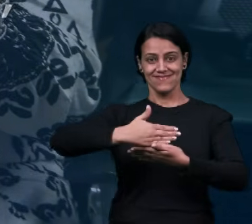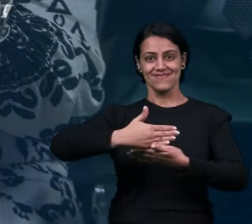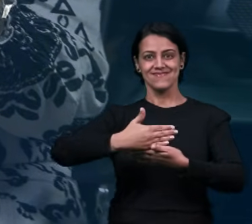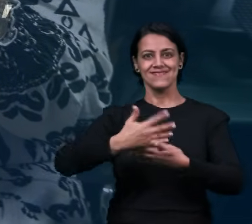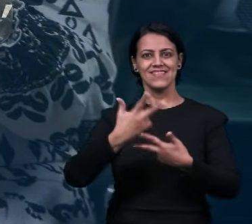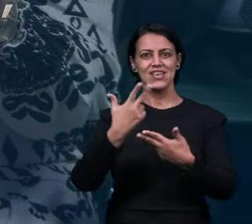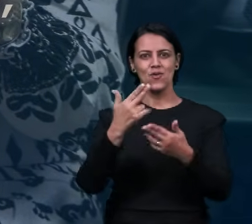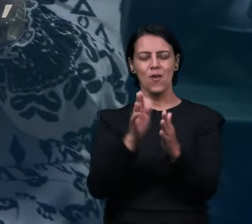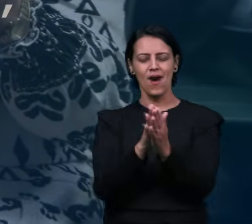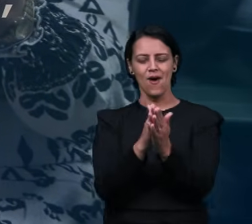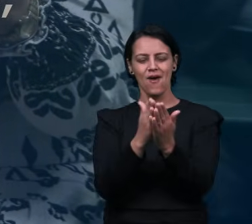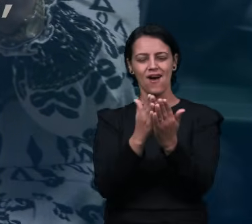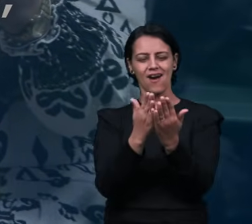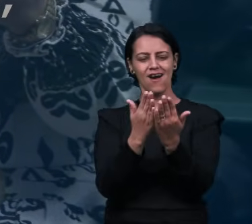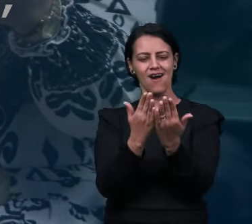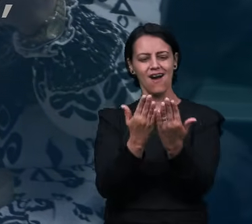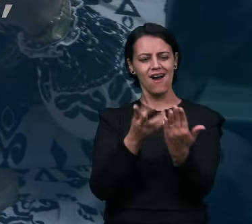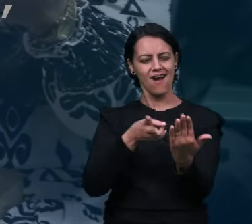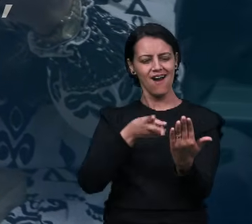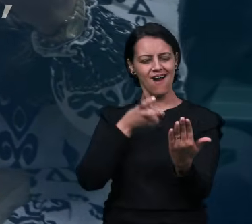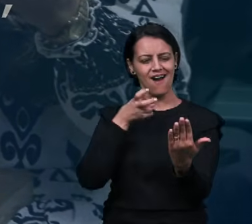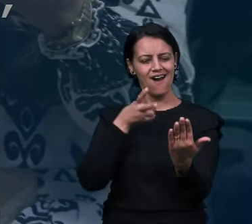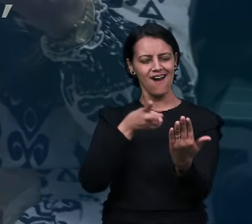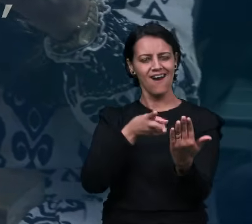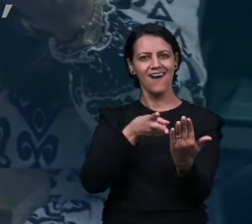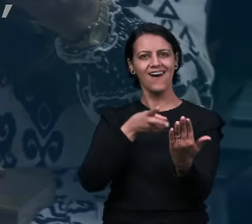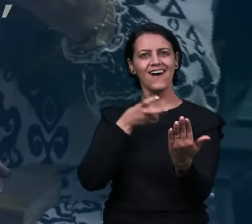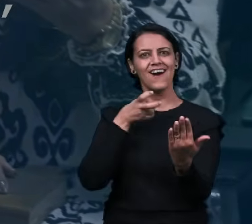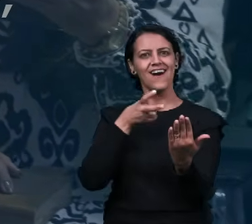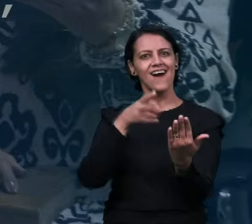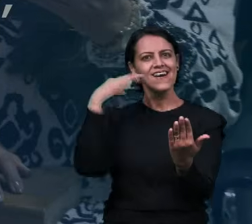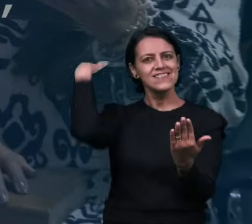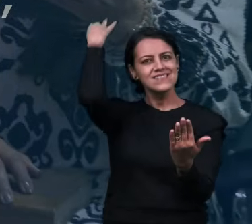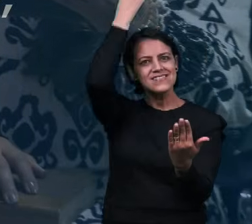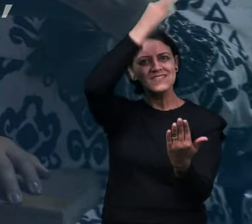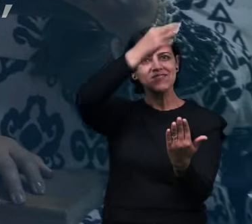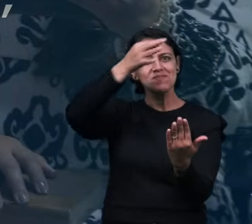selados que o Espírito Santo a